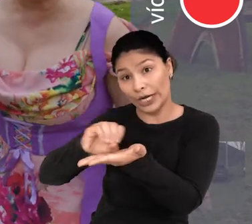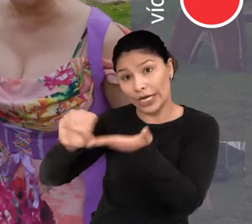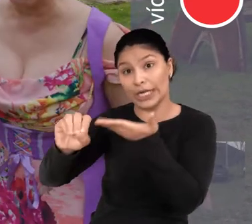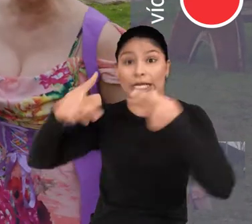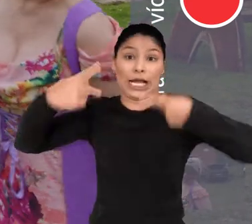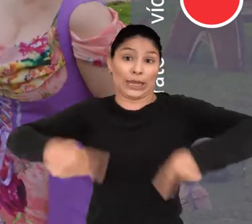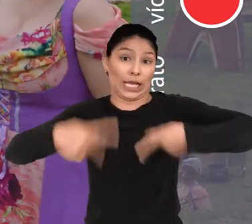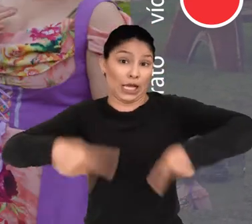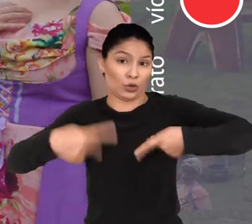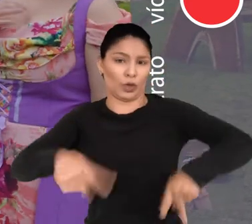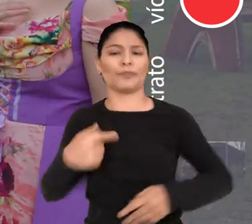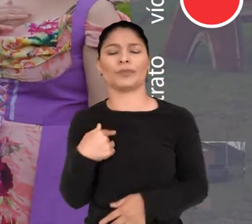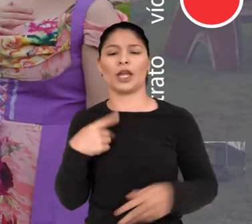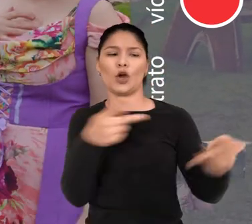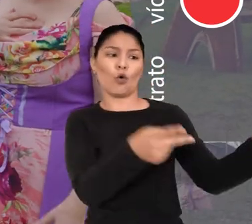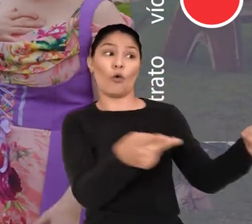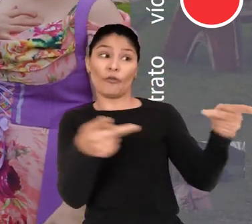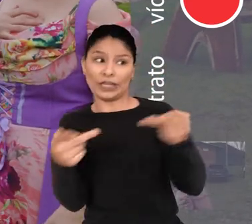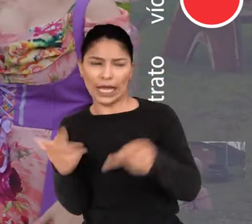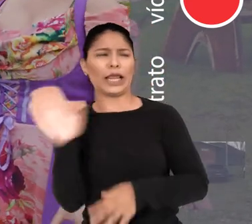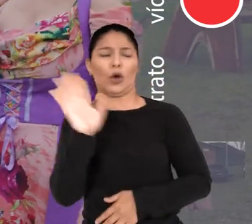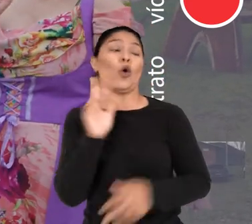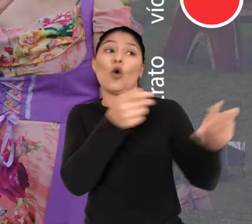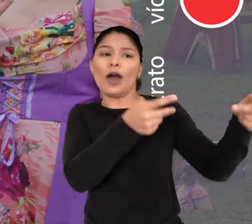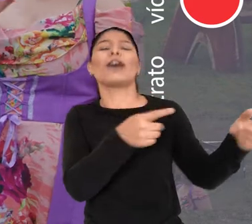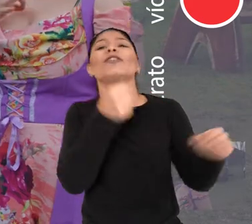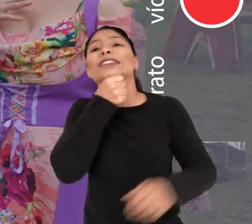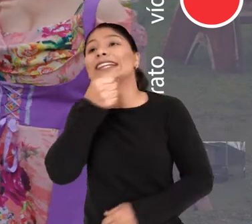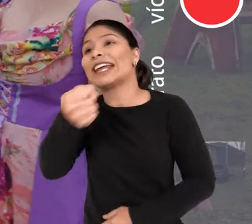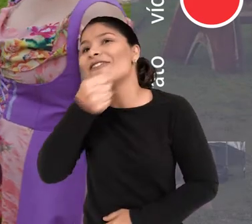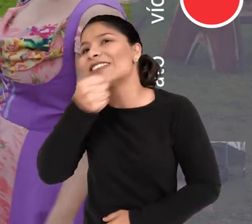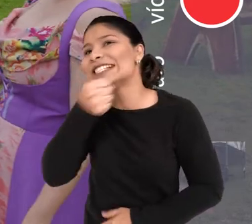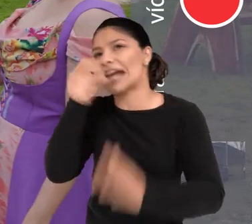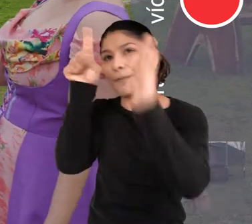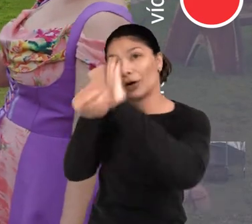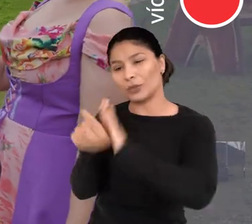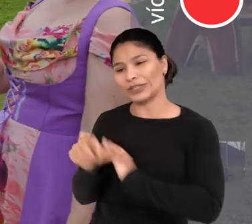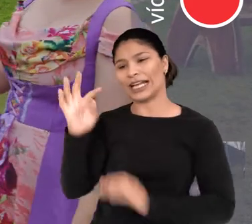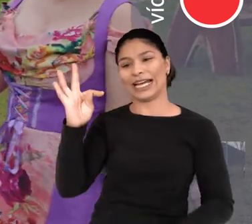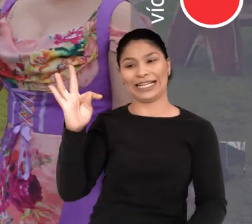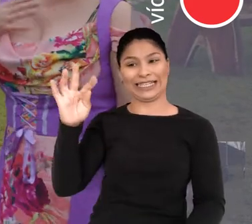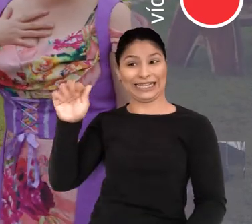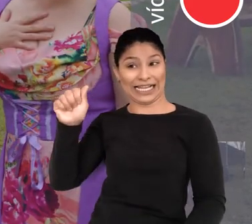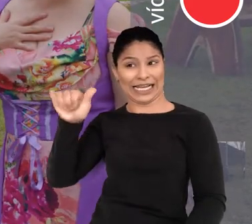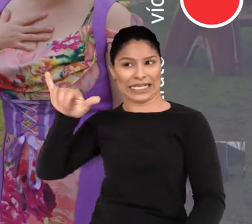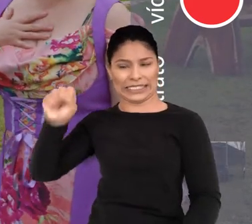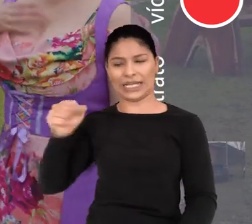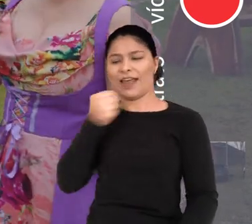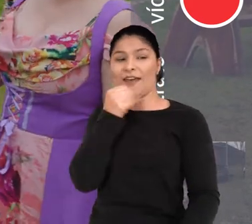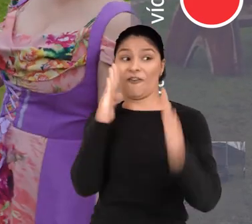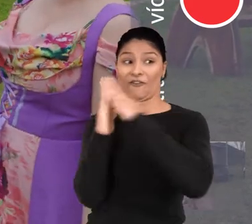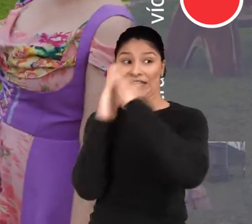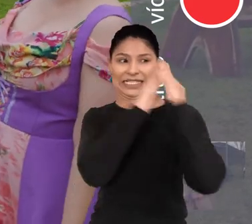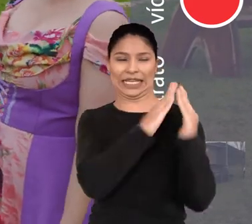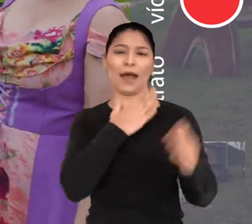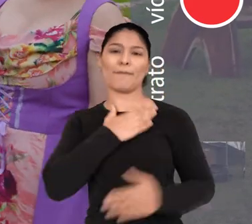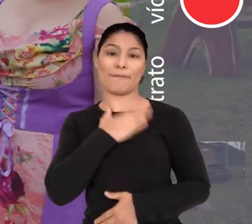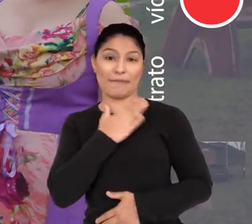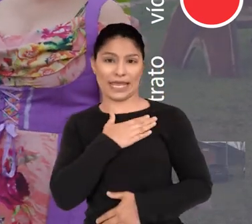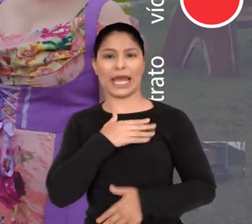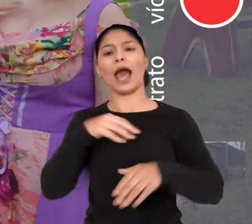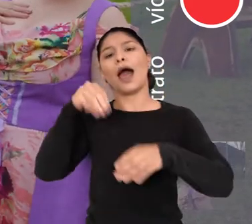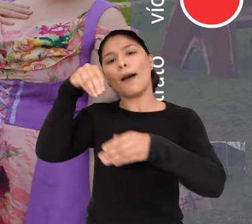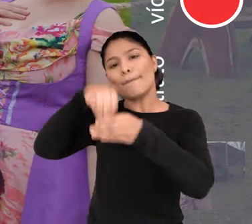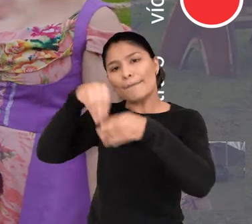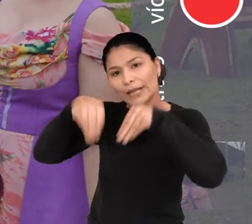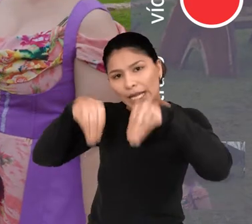orgânica E eu vou convidar Eu vou convidar, não E eu vou entrevistar a Thaís Que é uma vizinha